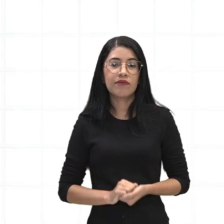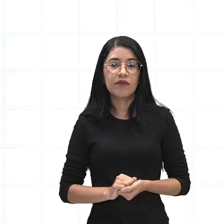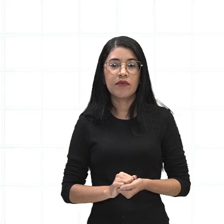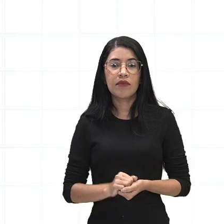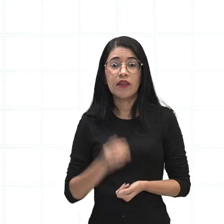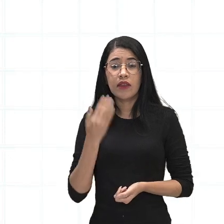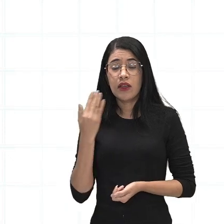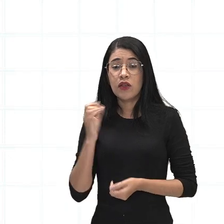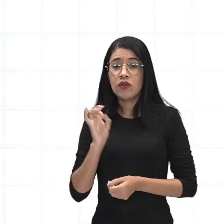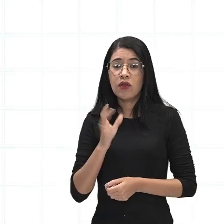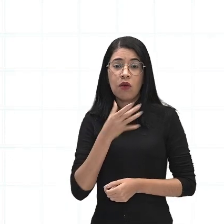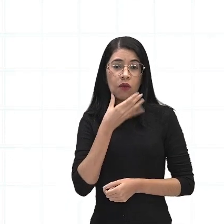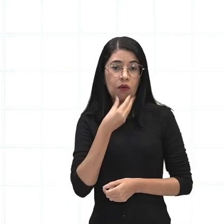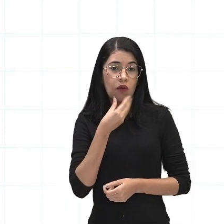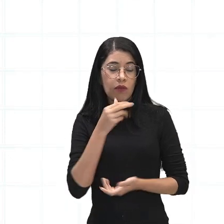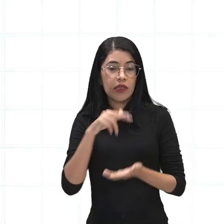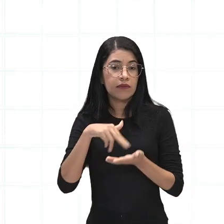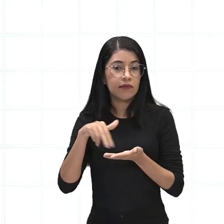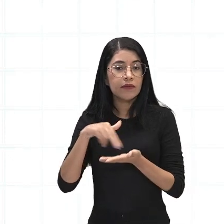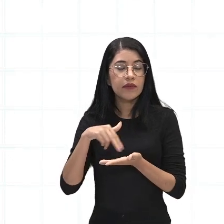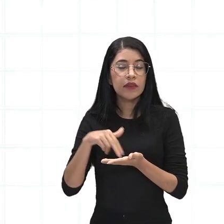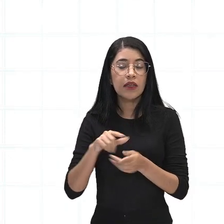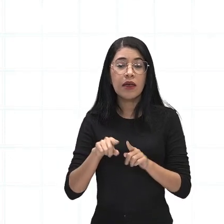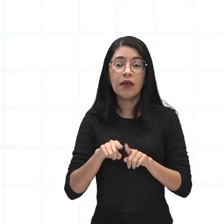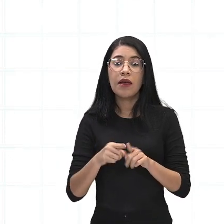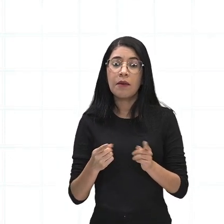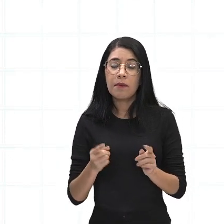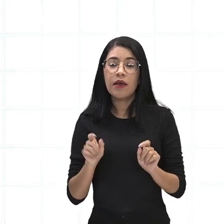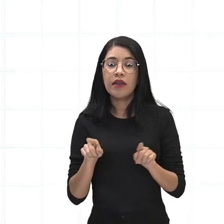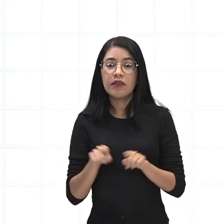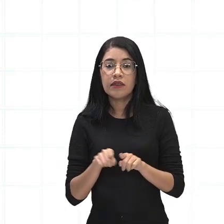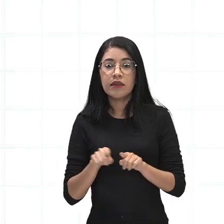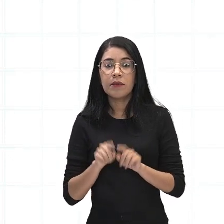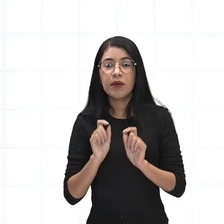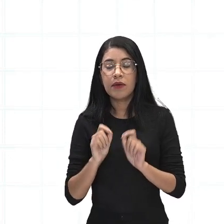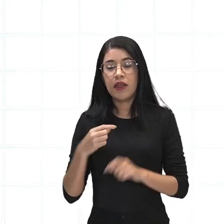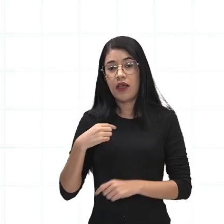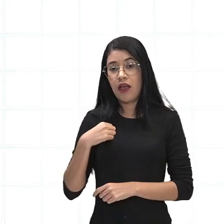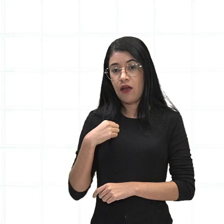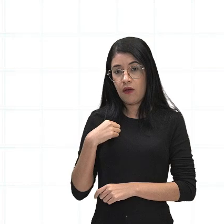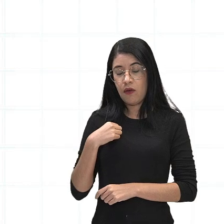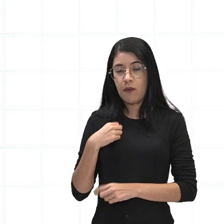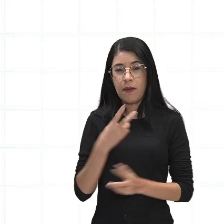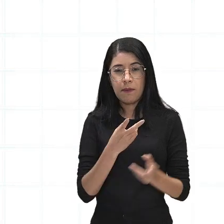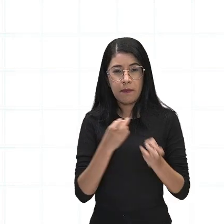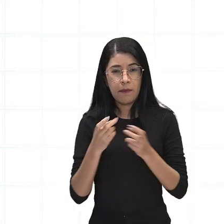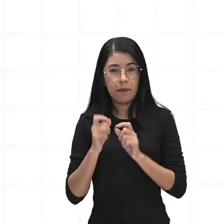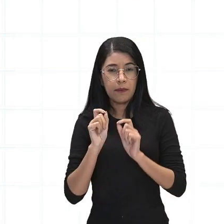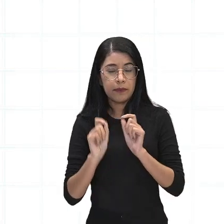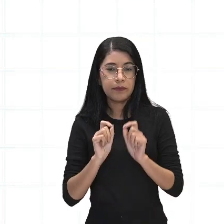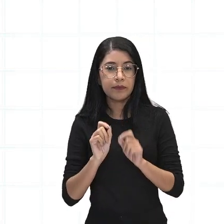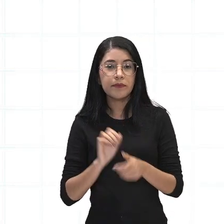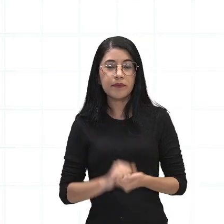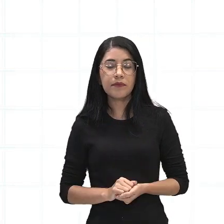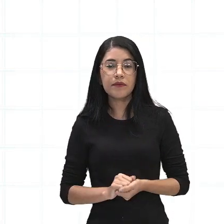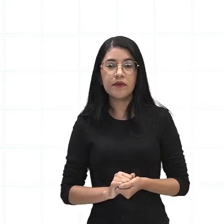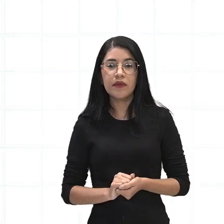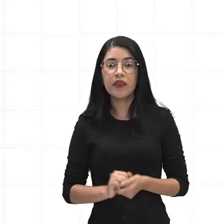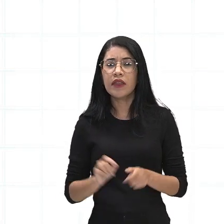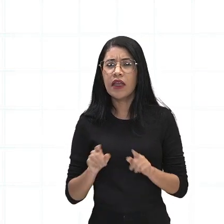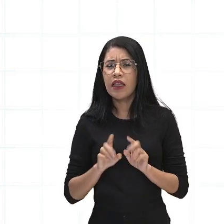figura masculina dançando, mas o figurino, você vê que ela é